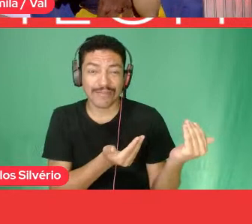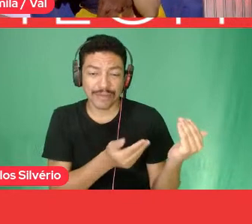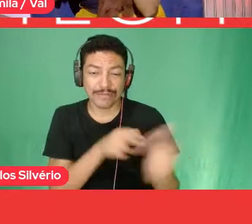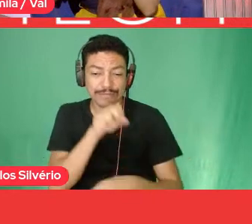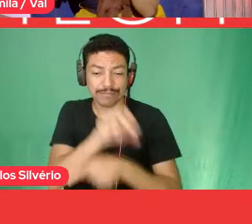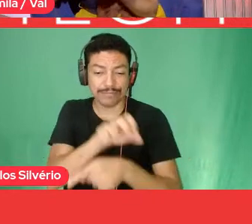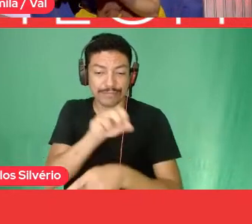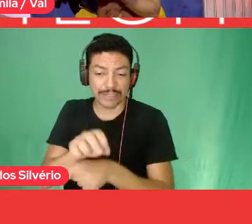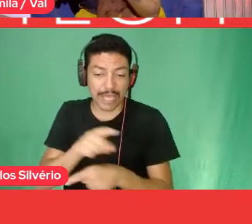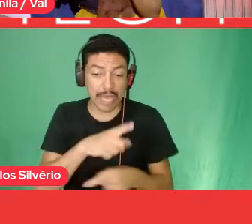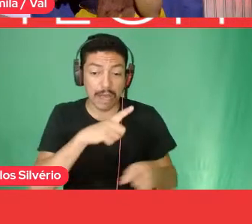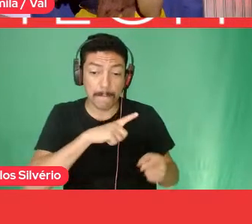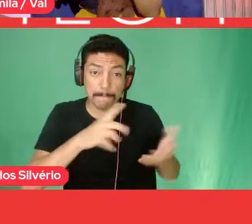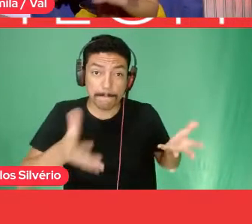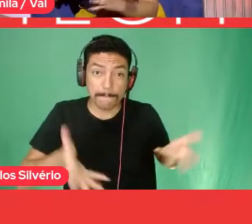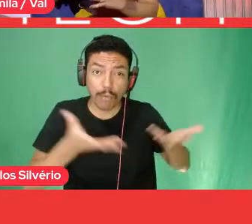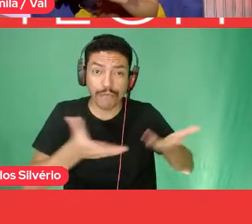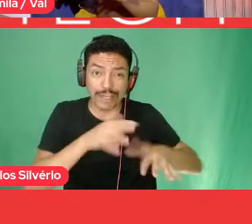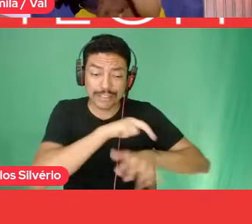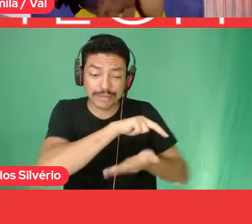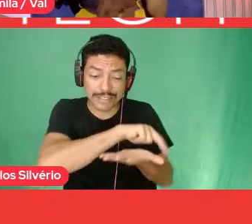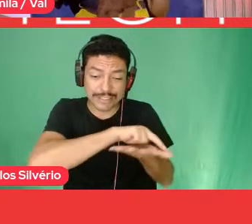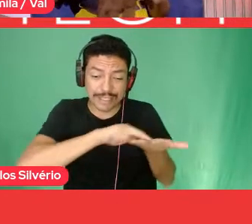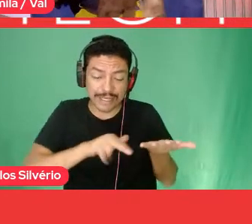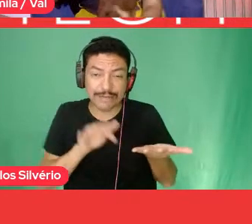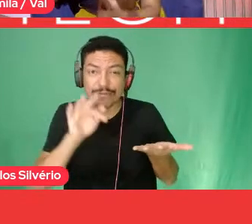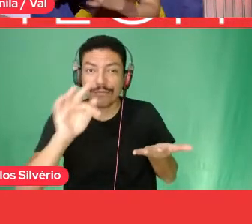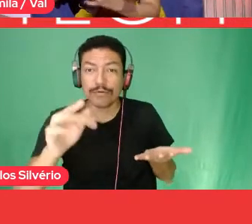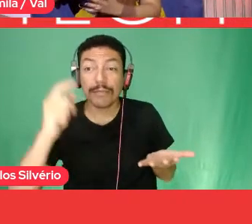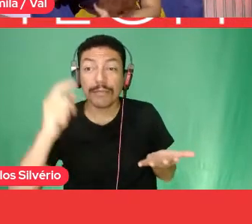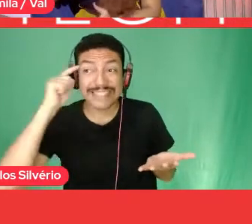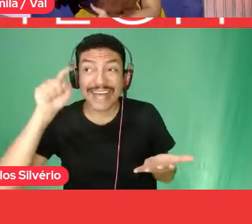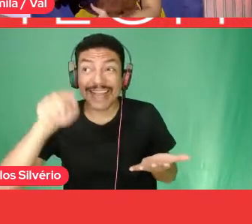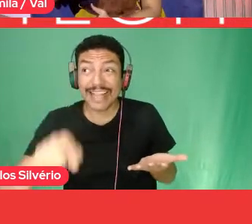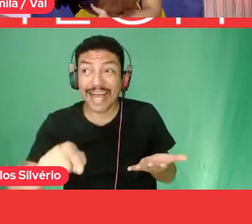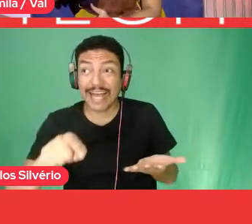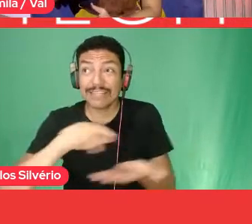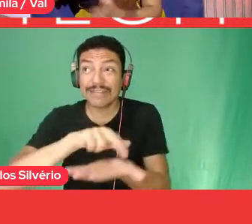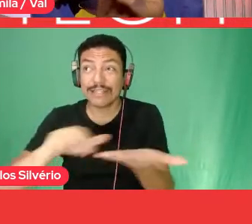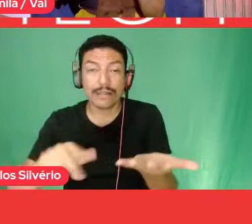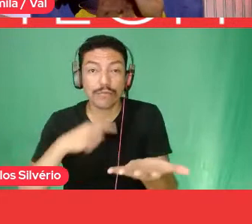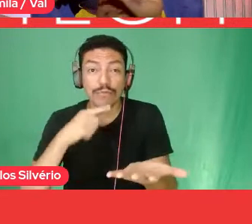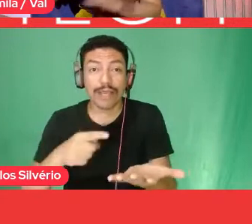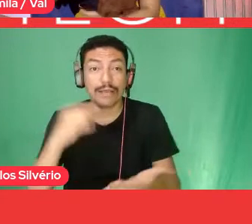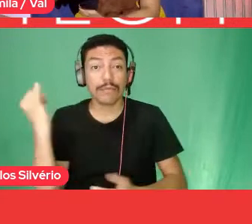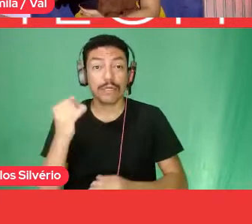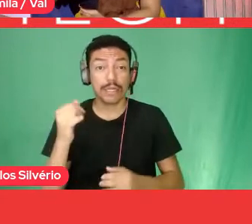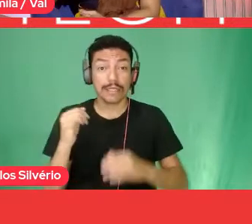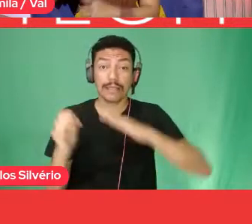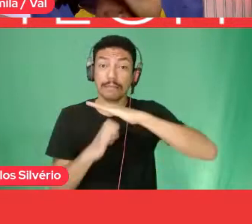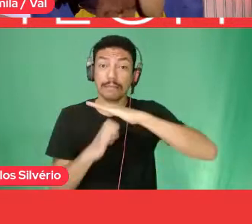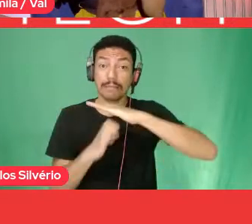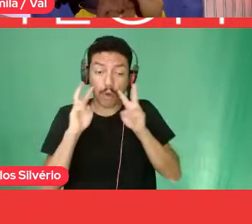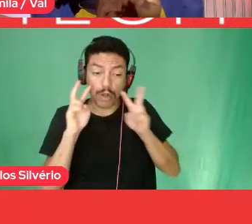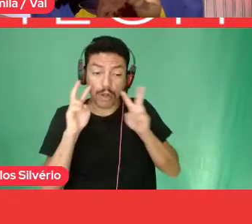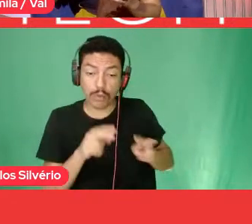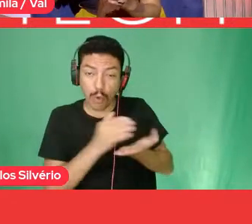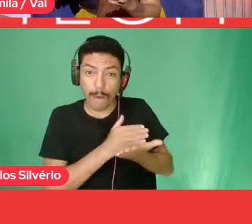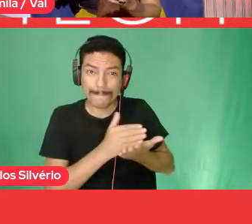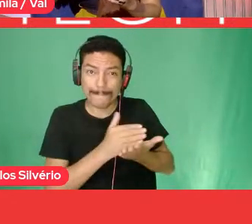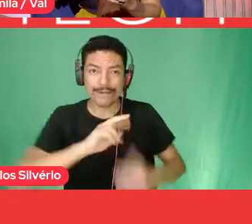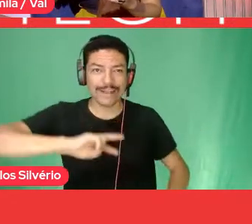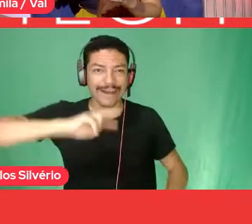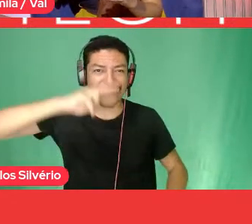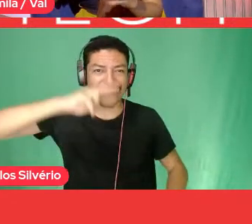gente está pensando? Então, é importante as empresas olharem também para esse momento de início de carreira. Isso é extremamente importante. Falando um